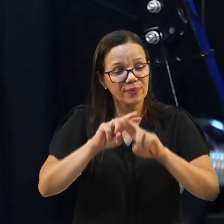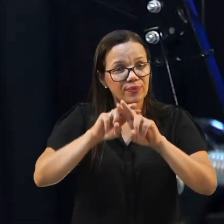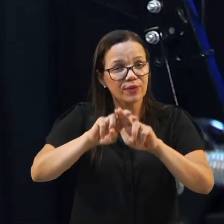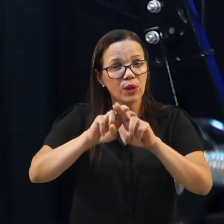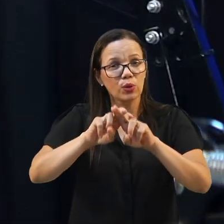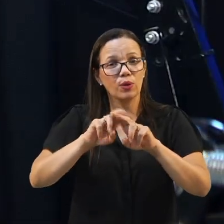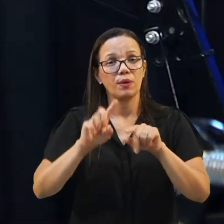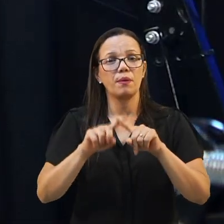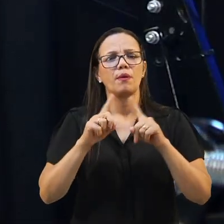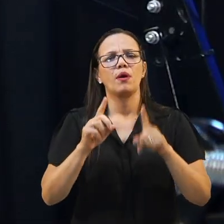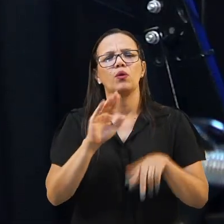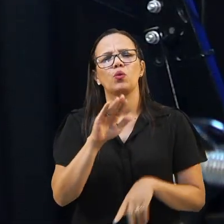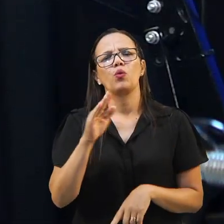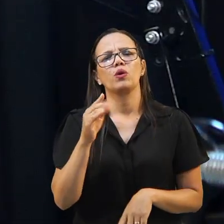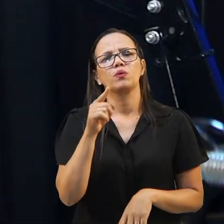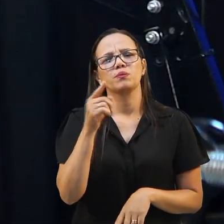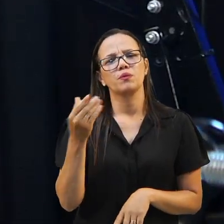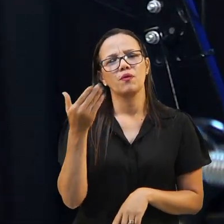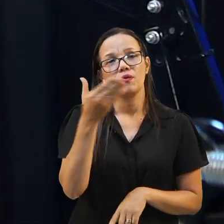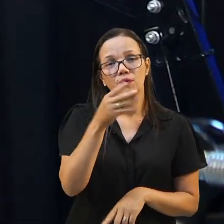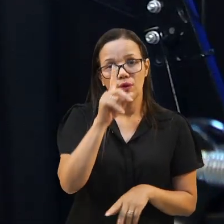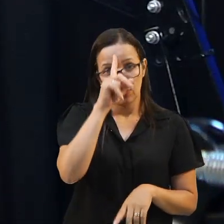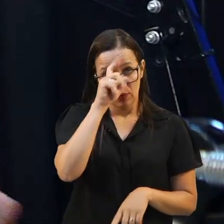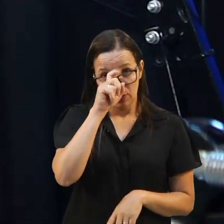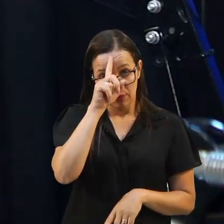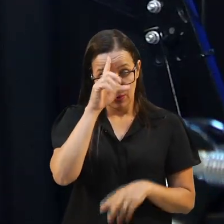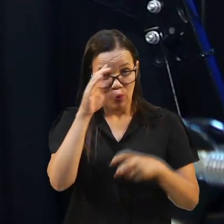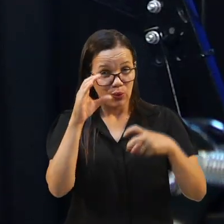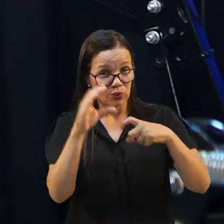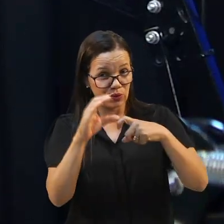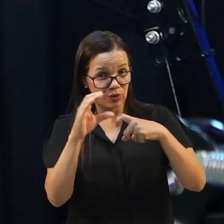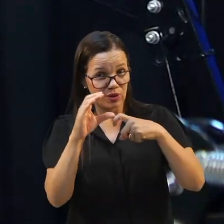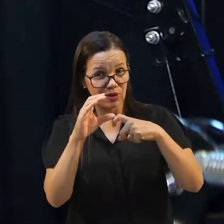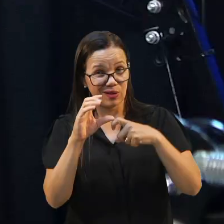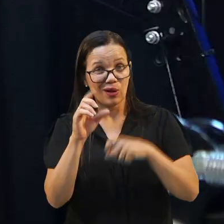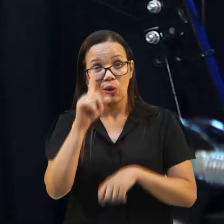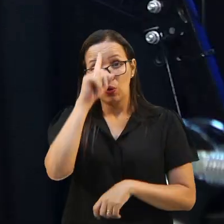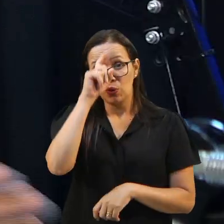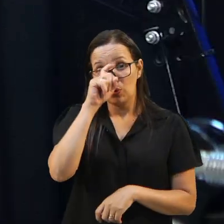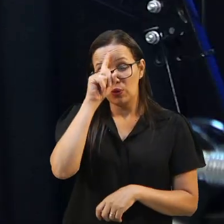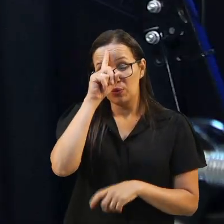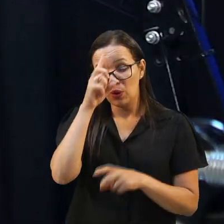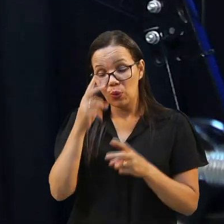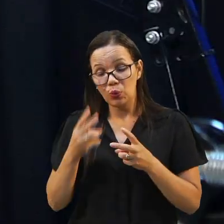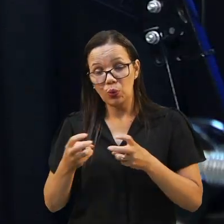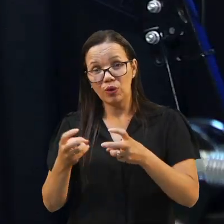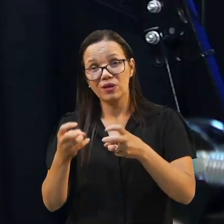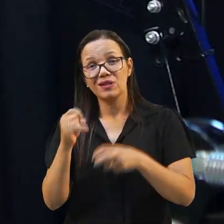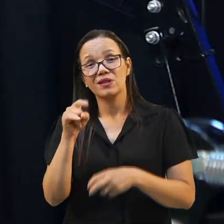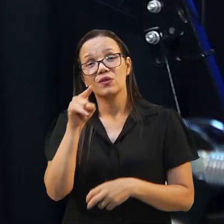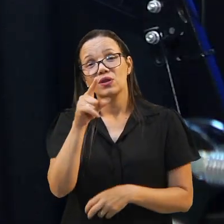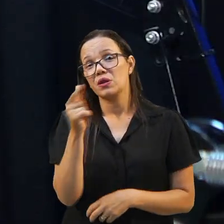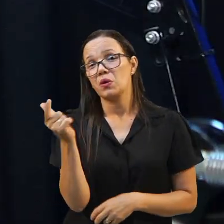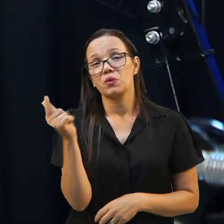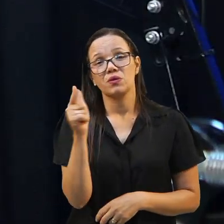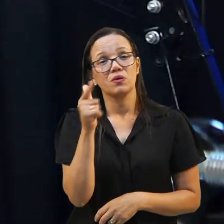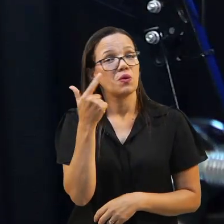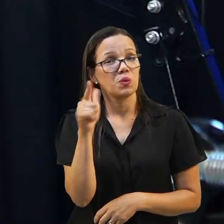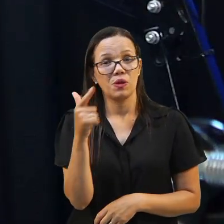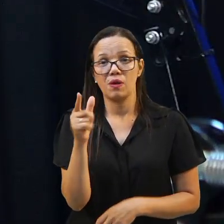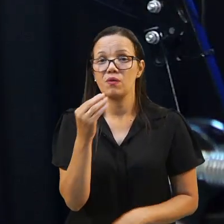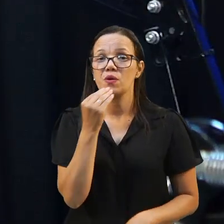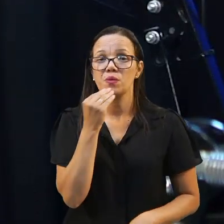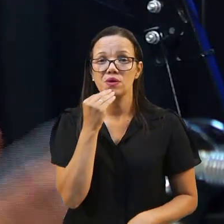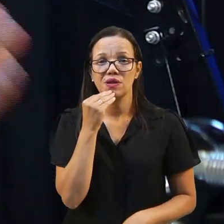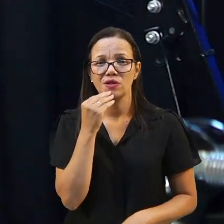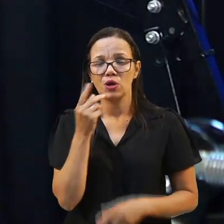você vai no Hospital de Clínicas, no Hospital do Câncer, se vocês não tiveram oportunidade, eu